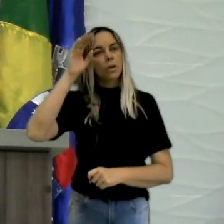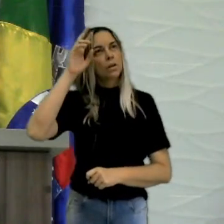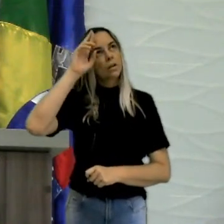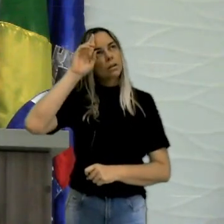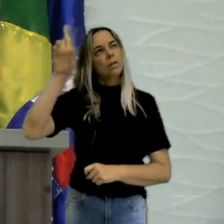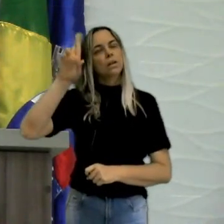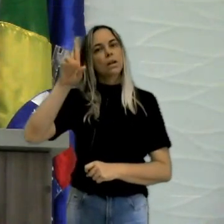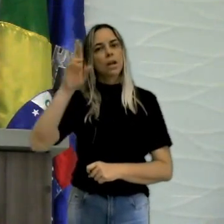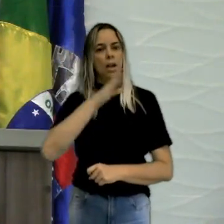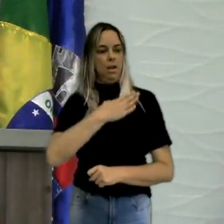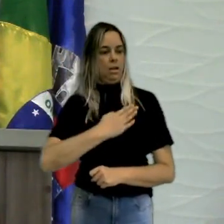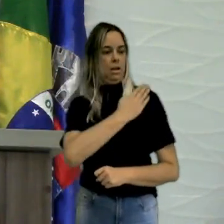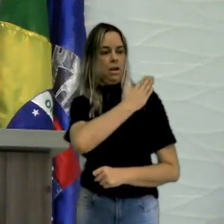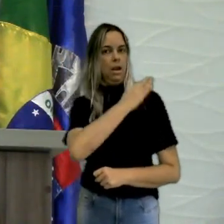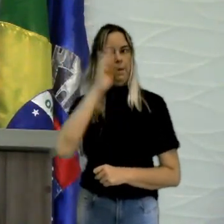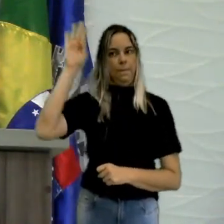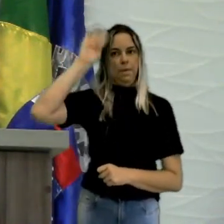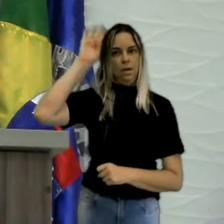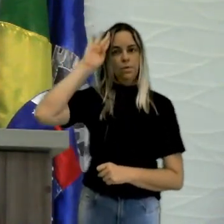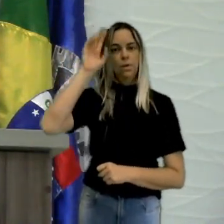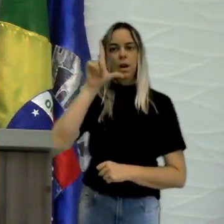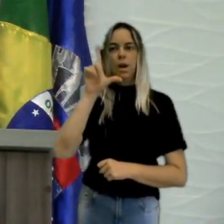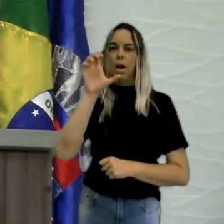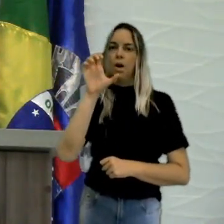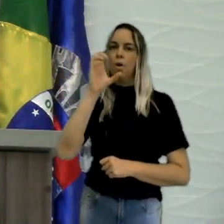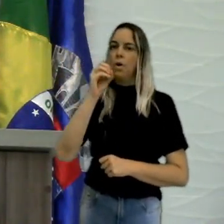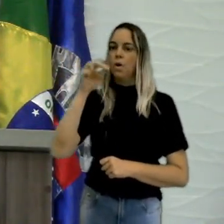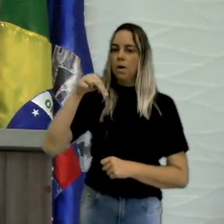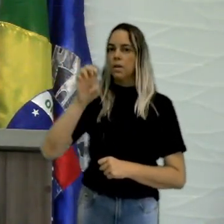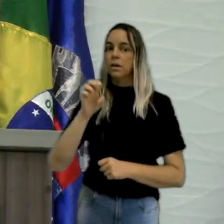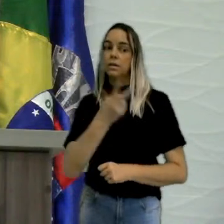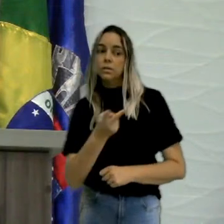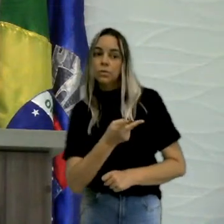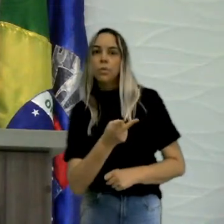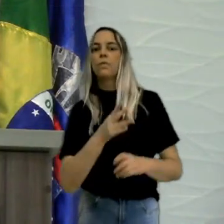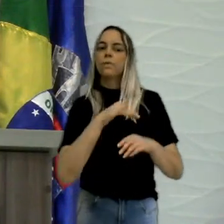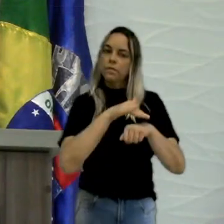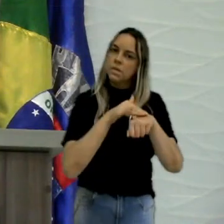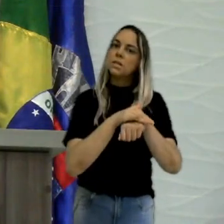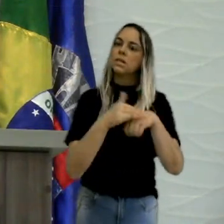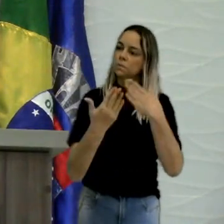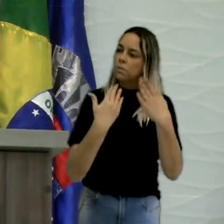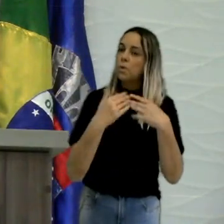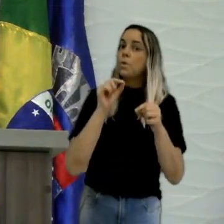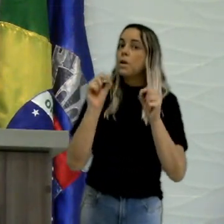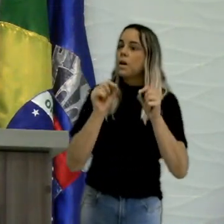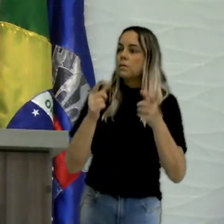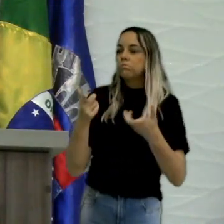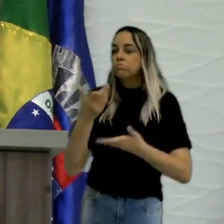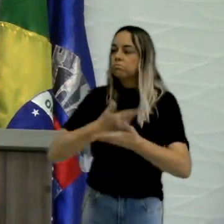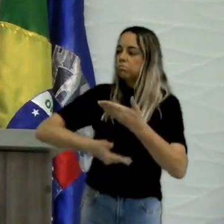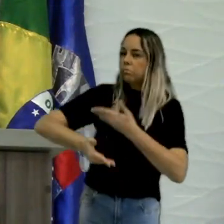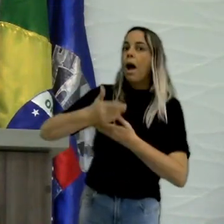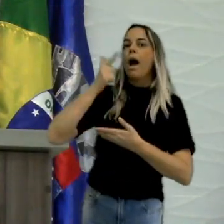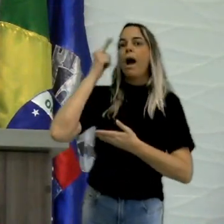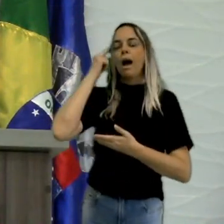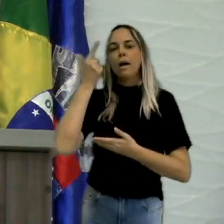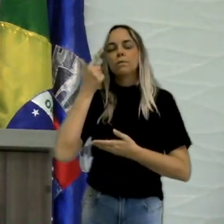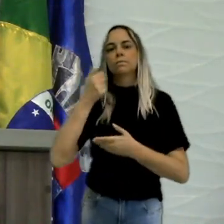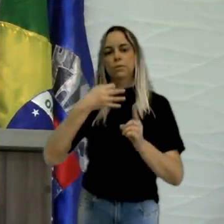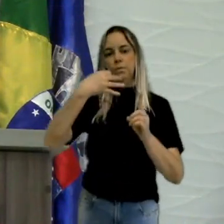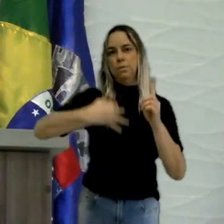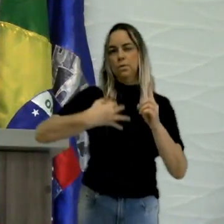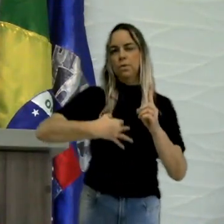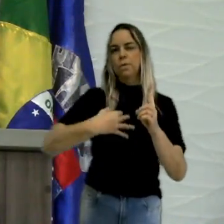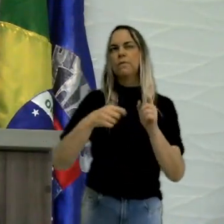pudessem fazer, iniciar, né, uma escuta, e nessa escuta poder tomar as providências devidas. E o promotor deu um prazo de 20